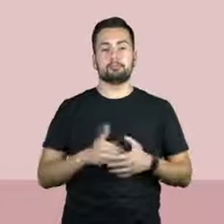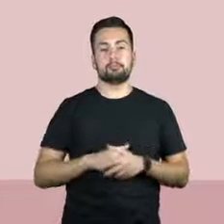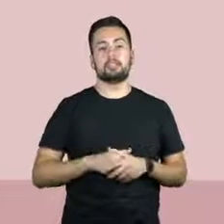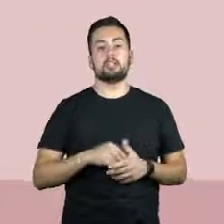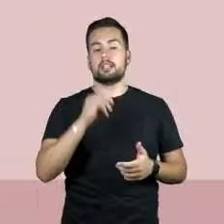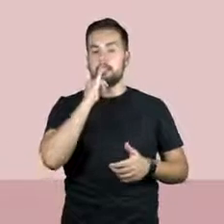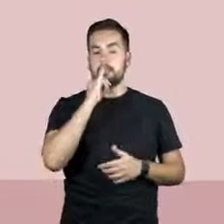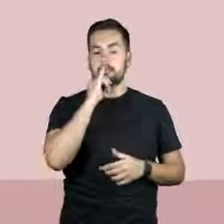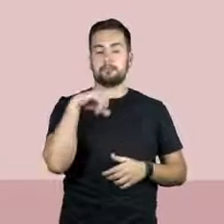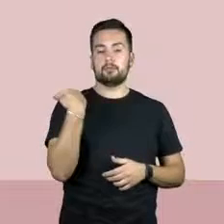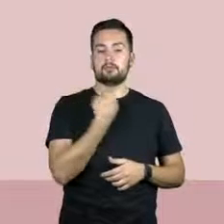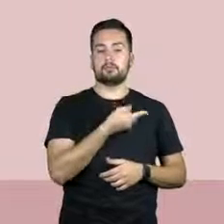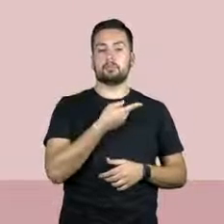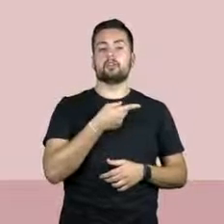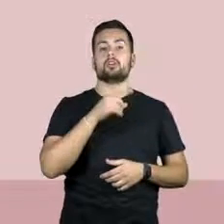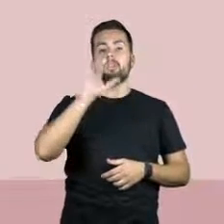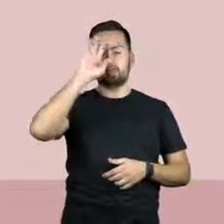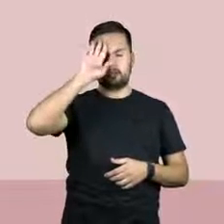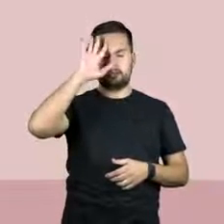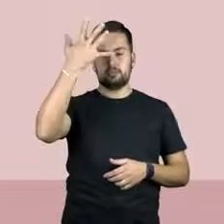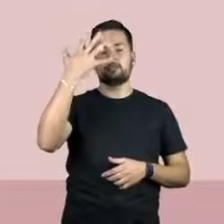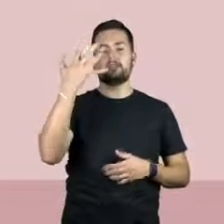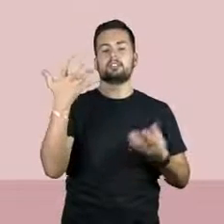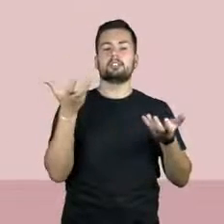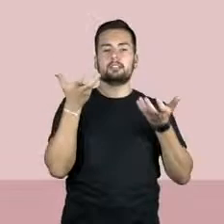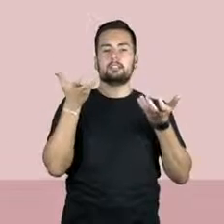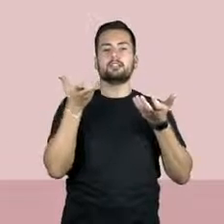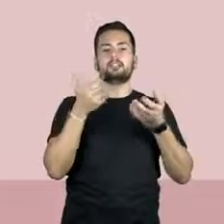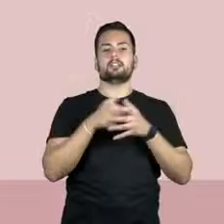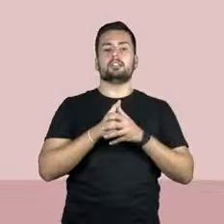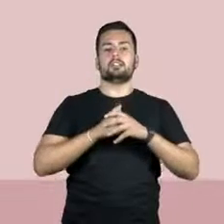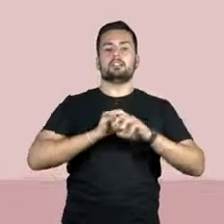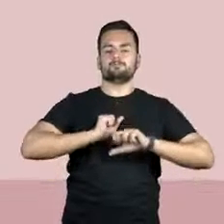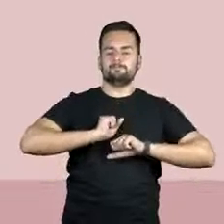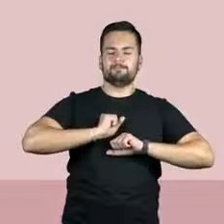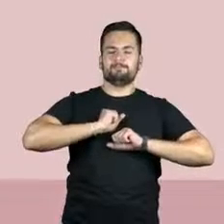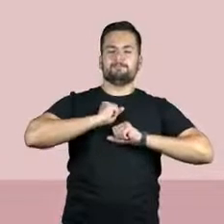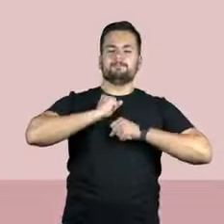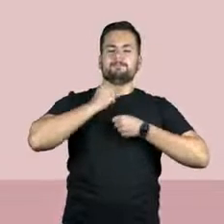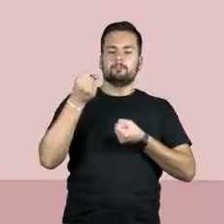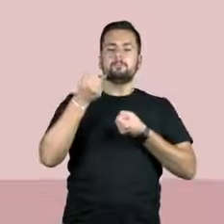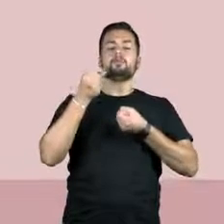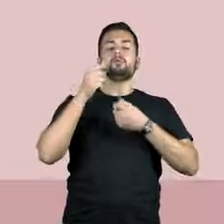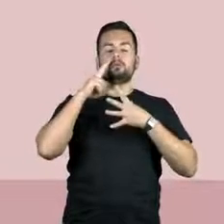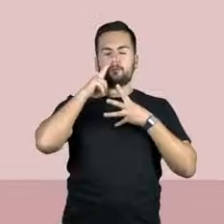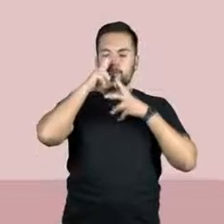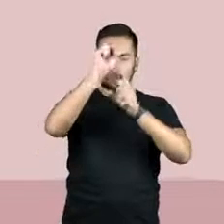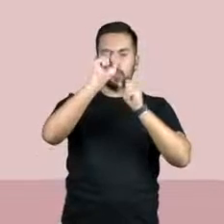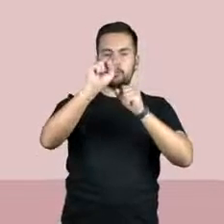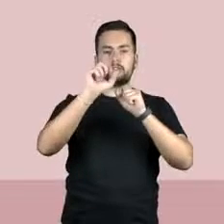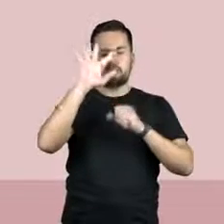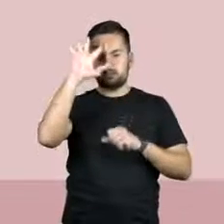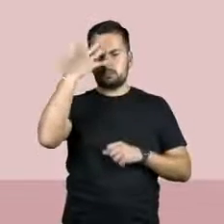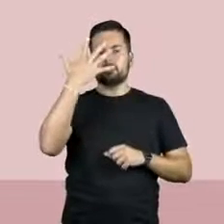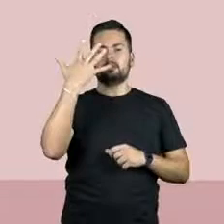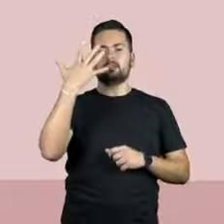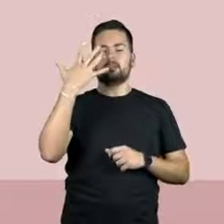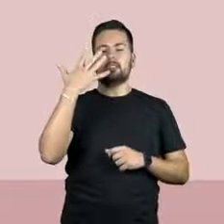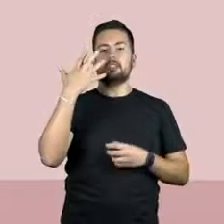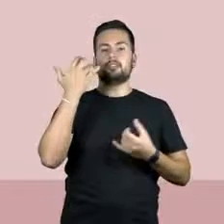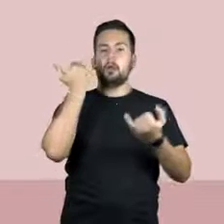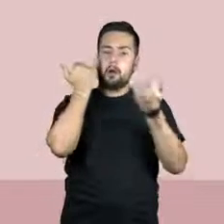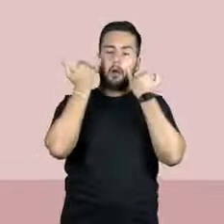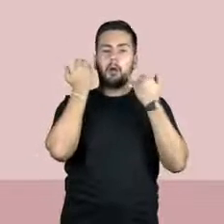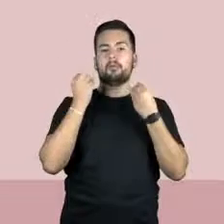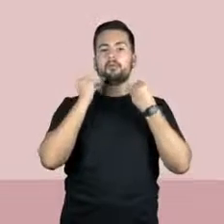gente resolver esse equilíbrio de esforços aqui, de forças, tá? E jogar essas informações desse equilíbrio